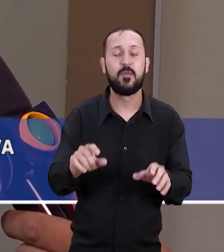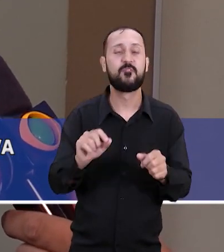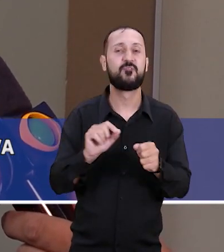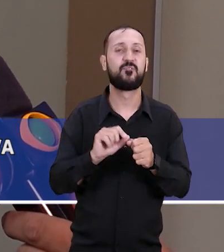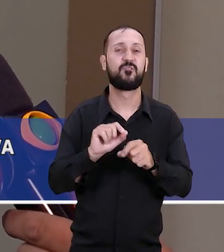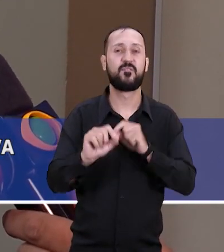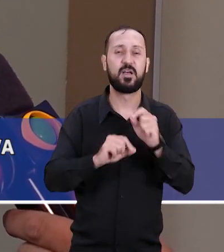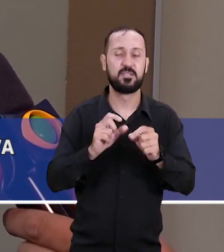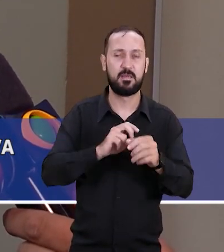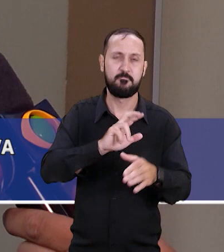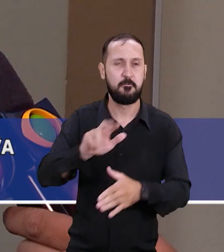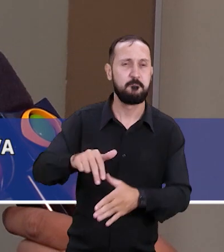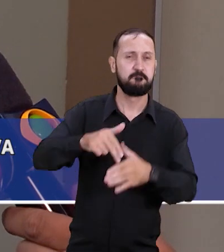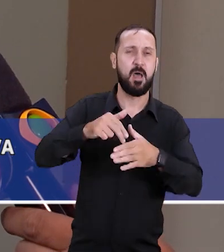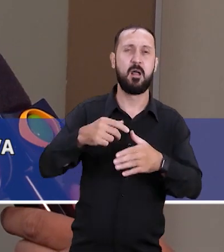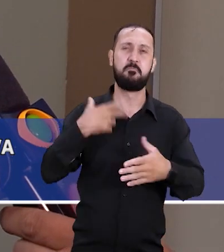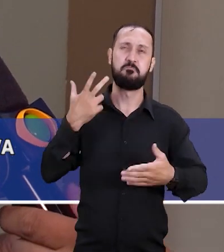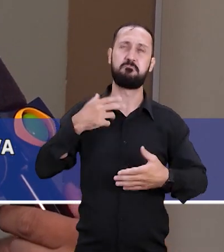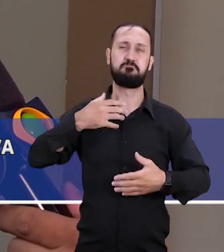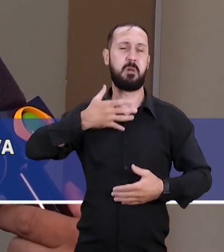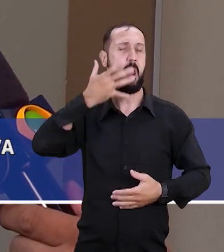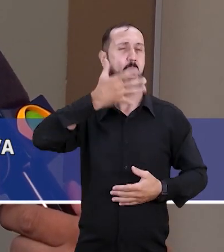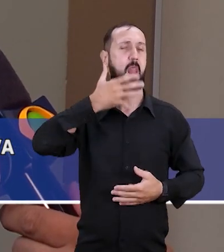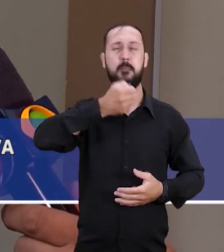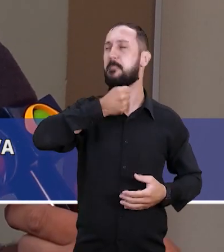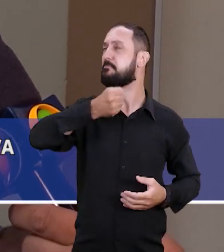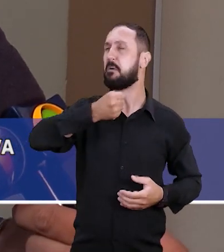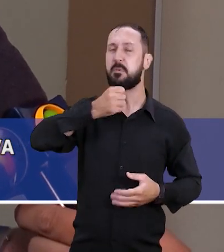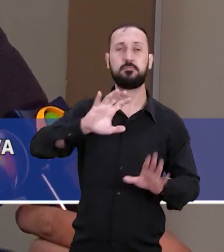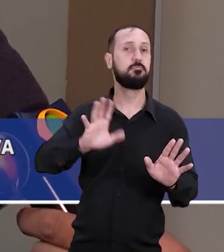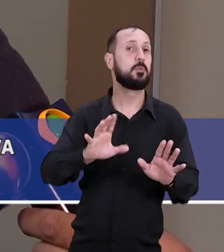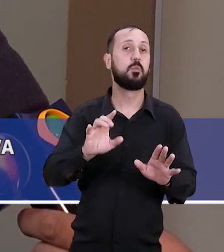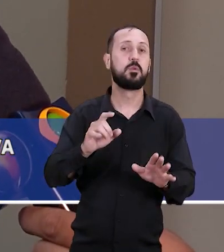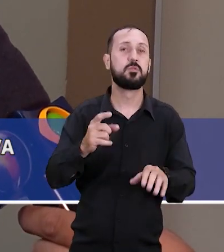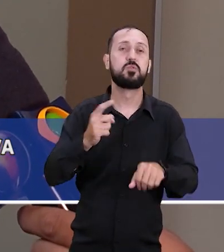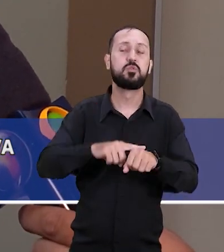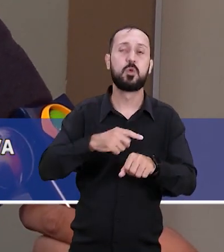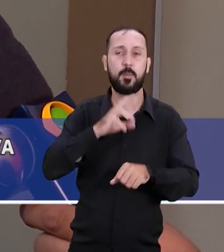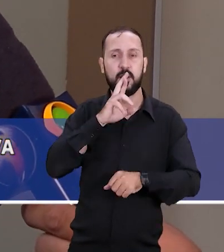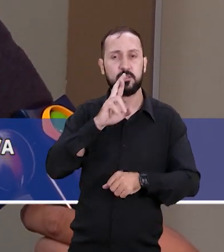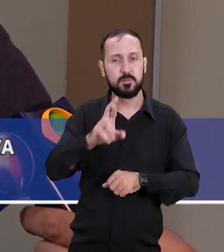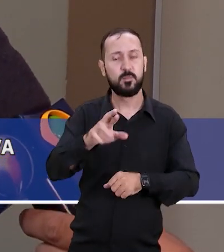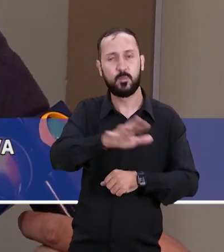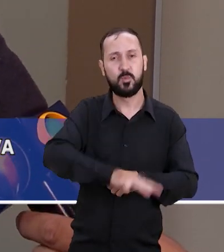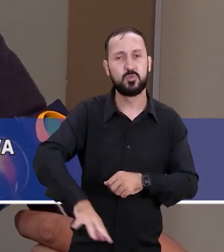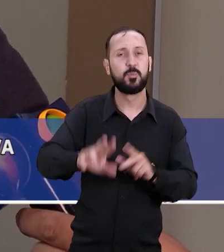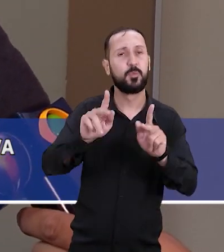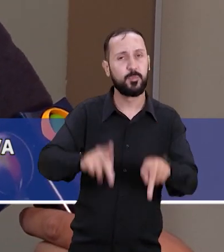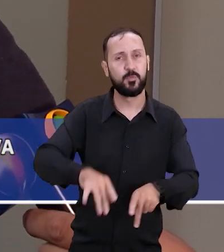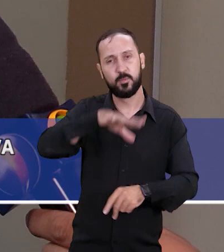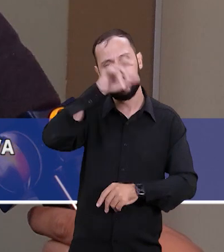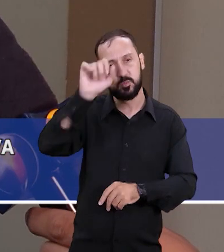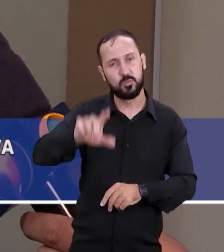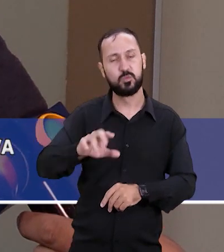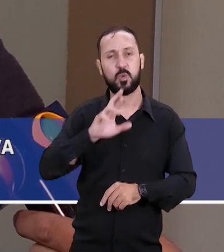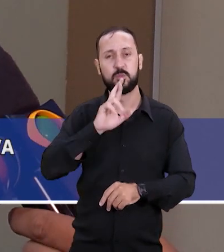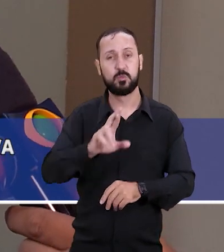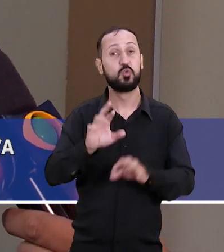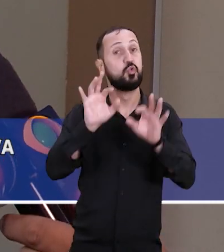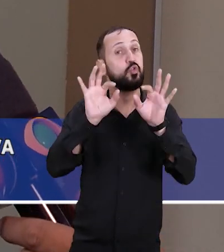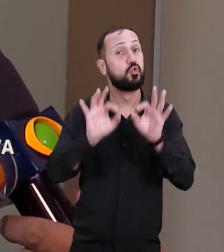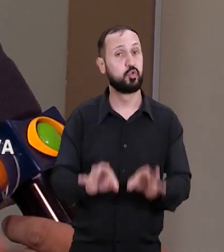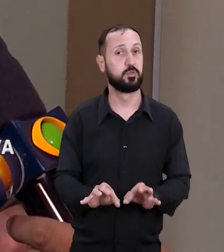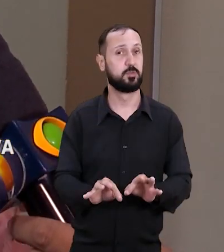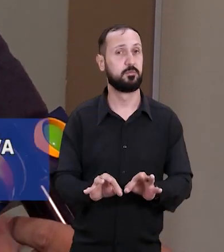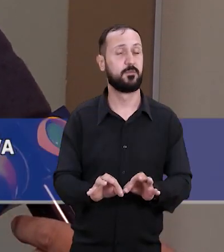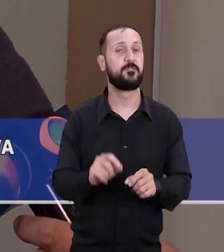e nós não queremos fazer disso palanque, fazer disso uma operação midiática, e sim dar um resultado concreto à população de Mato Grosso